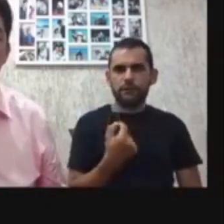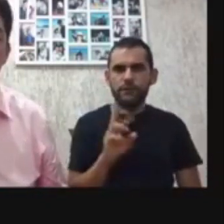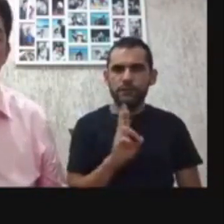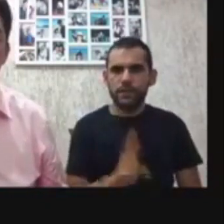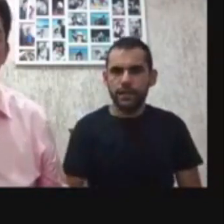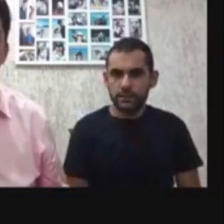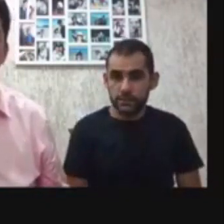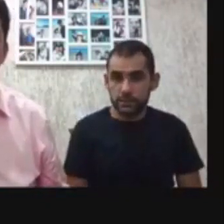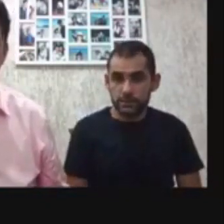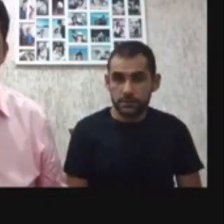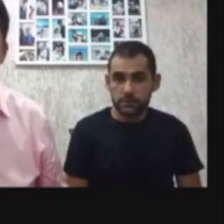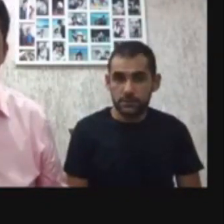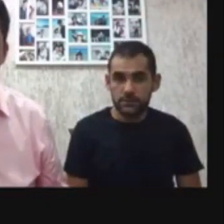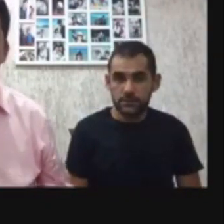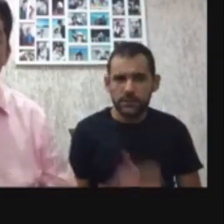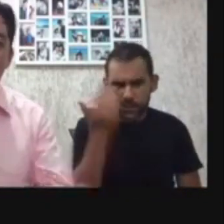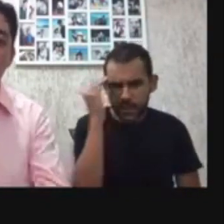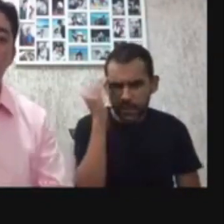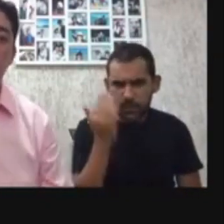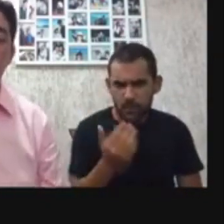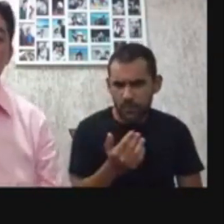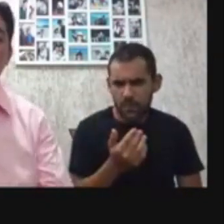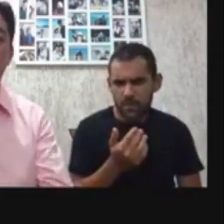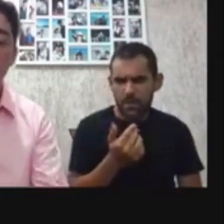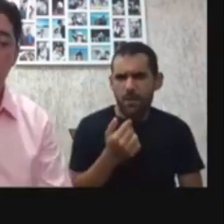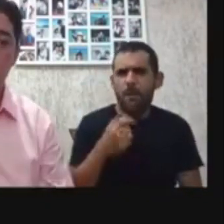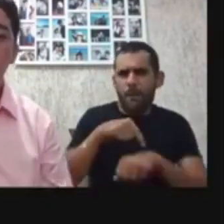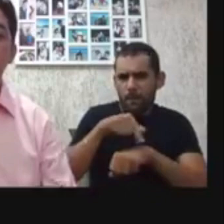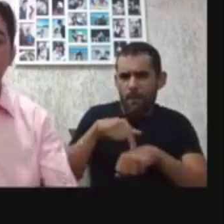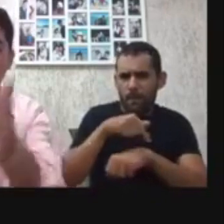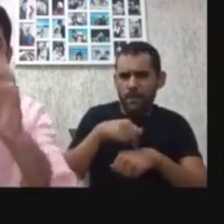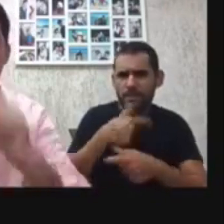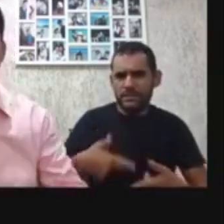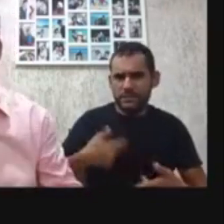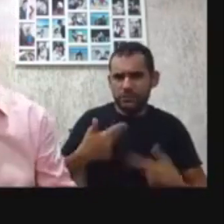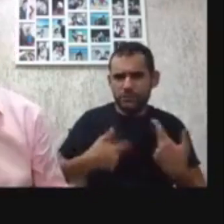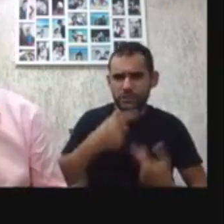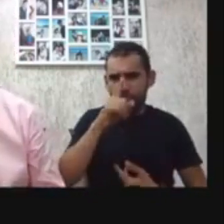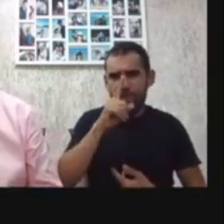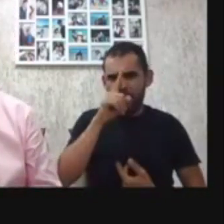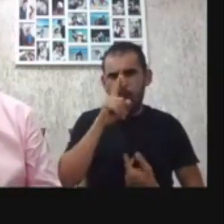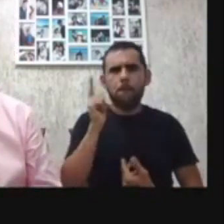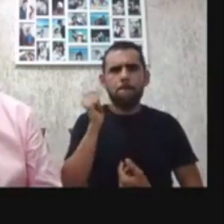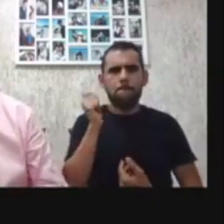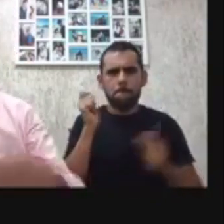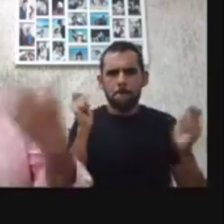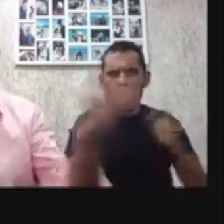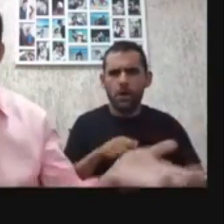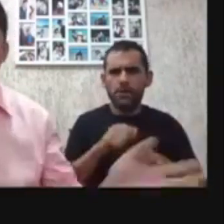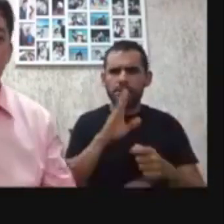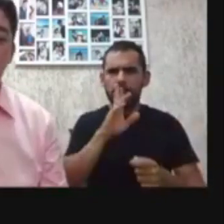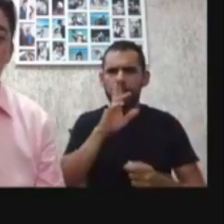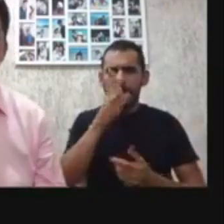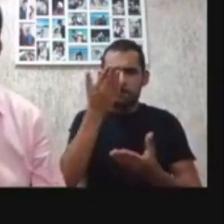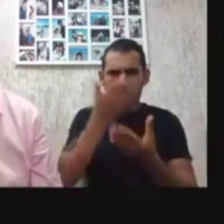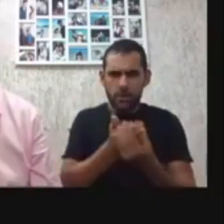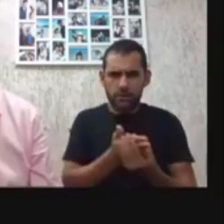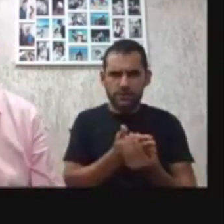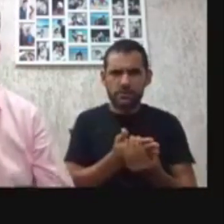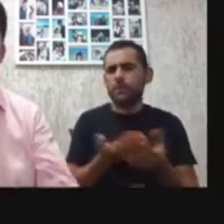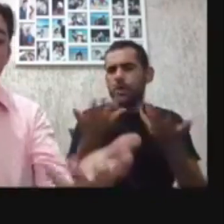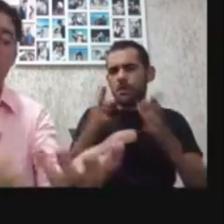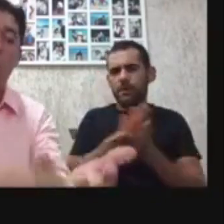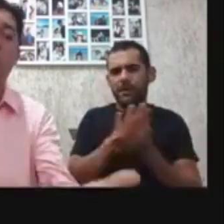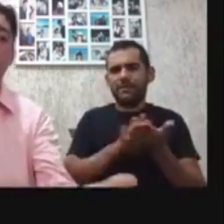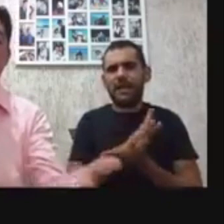R$120? Você entendeu? Horas de cirurgia, risco. Você pode responder processo se você fizer uma coisa errada. Claro que médico não quer fazer